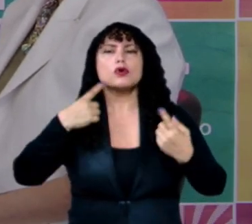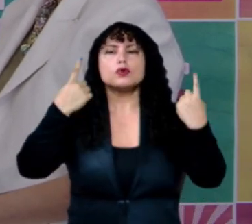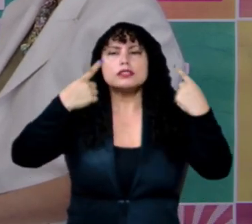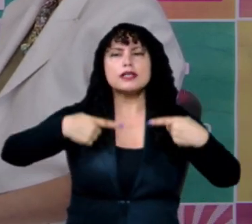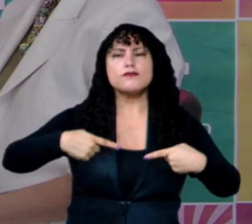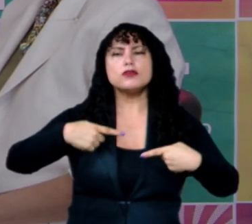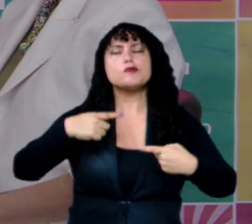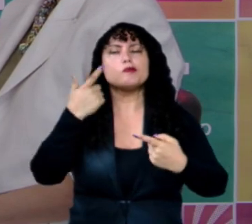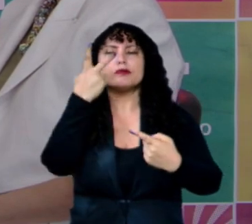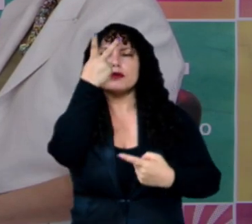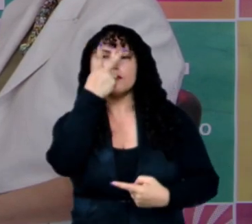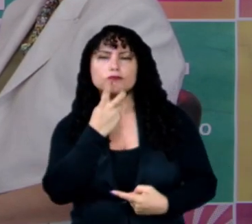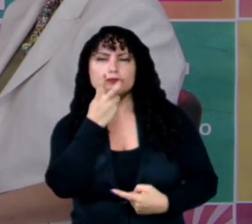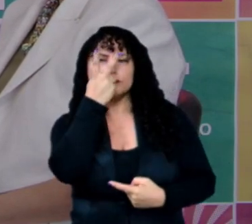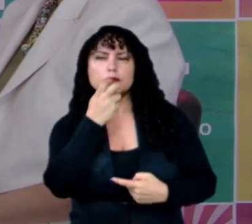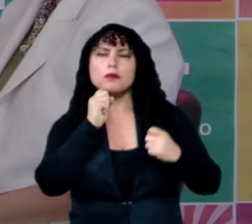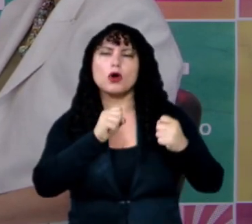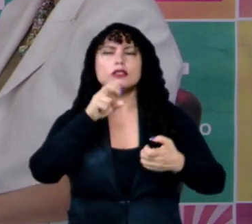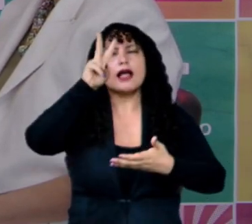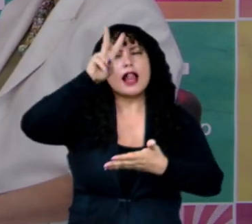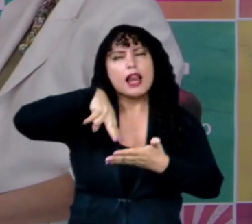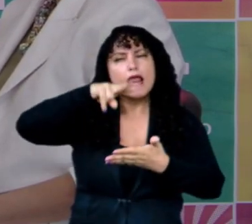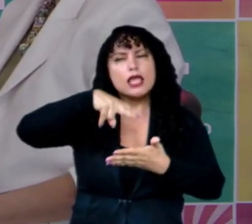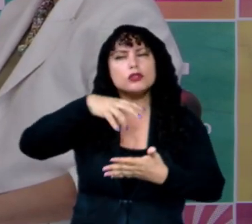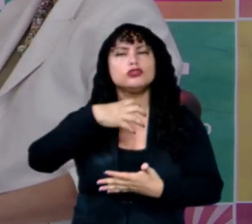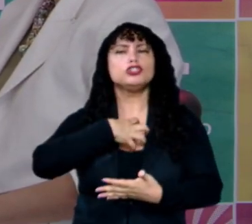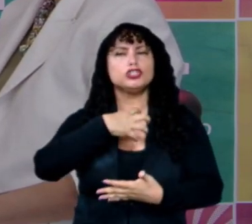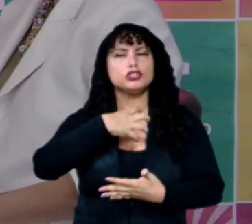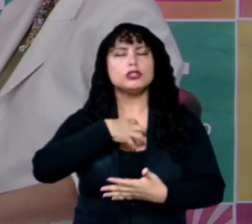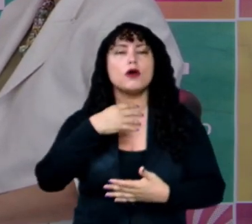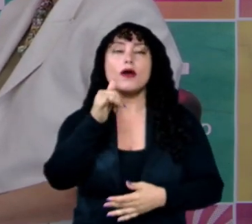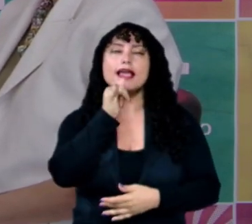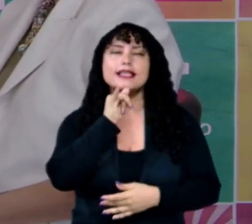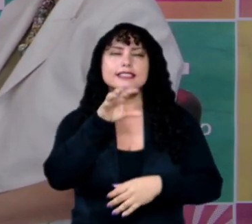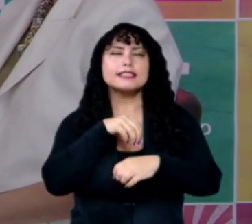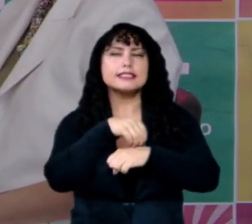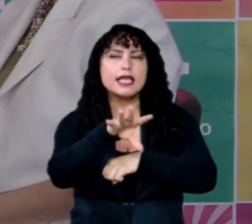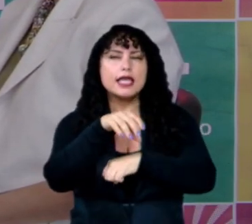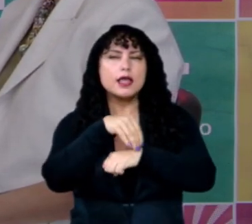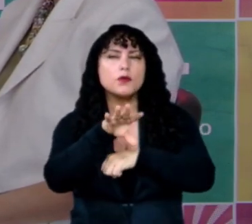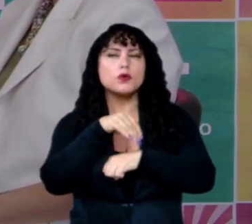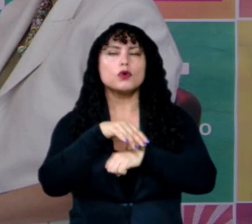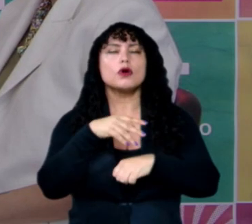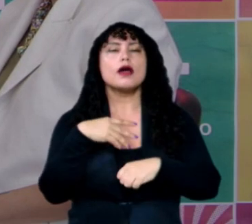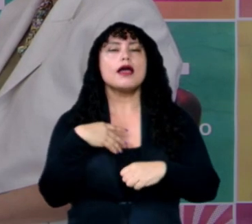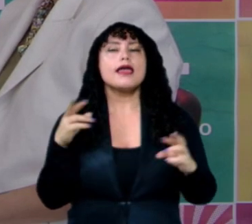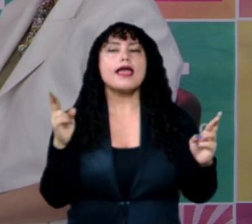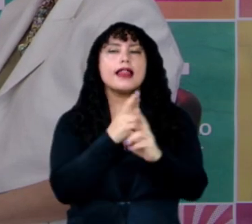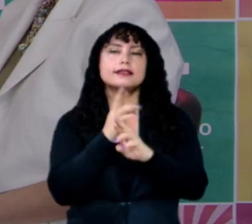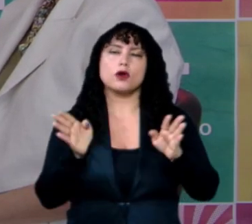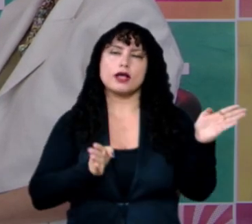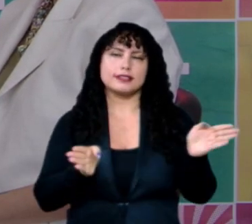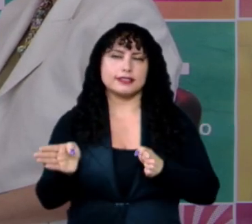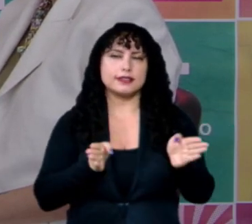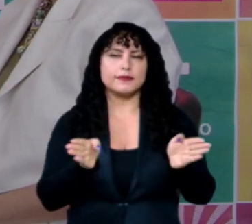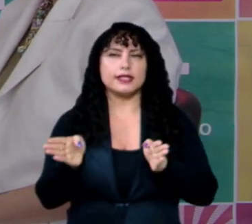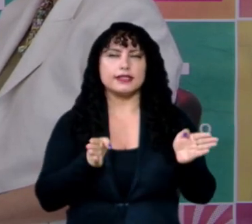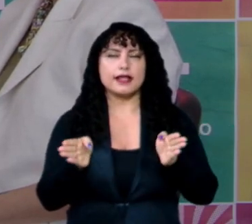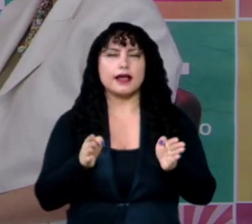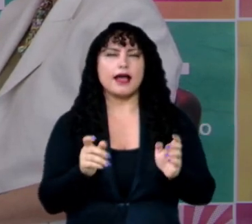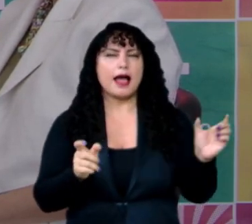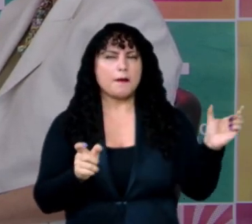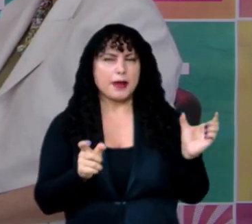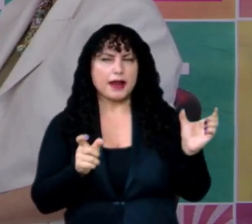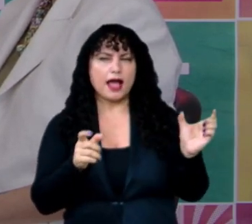visão possam ler dessa forma, né? Então, é um exemplo que a gente dá com relação à acessibilidade. A